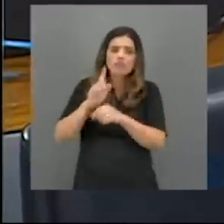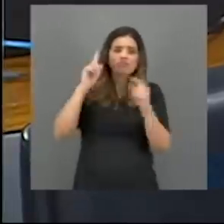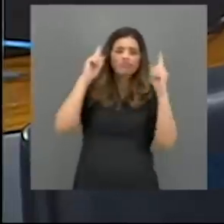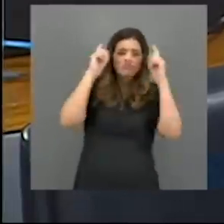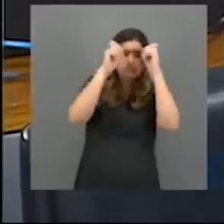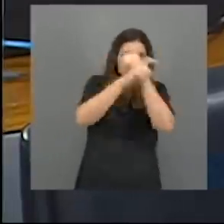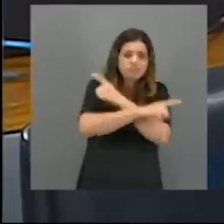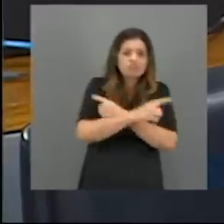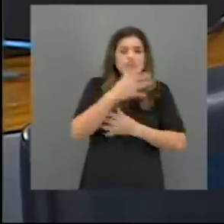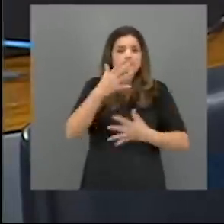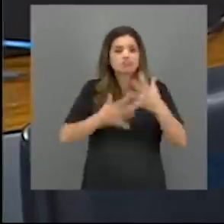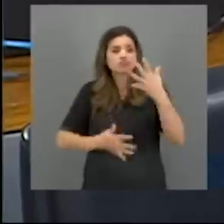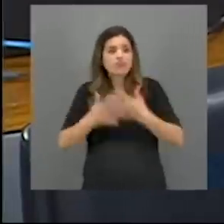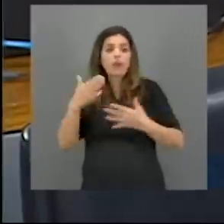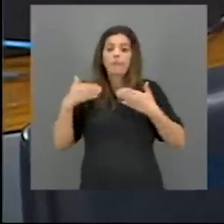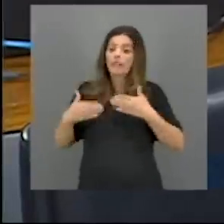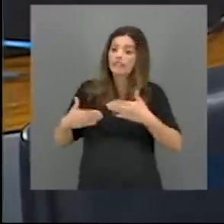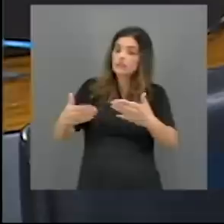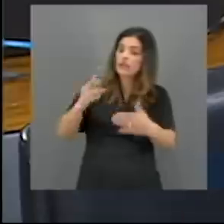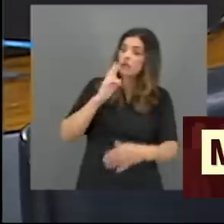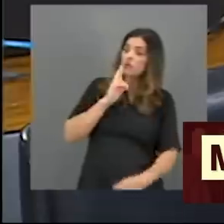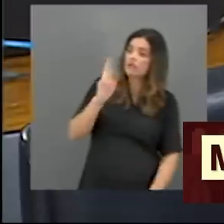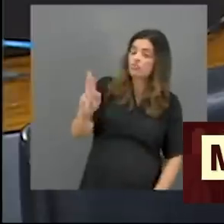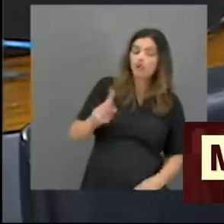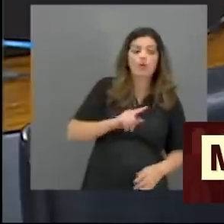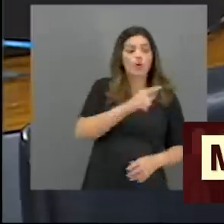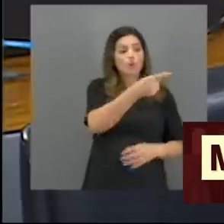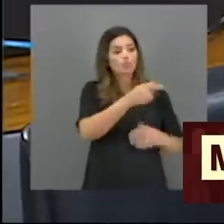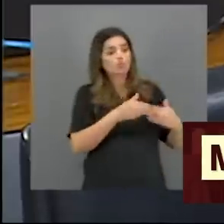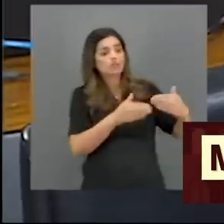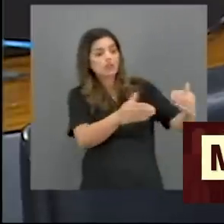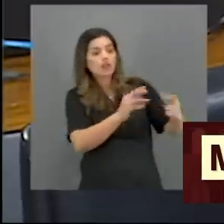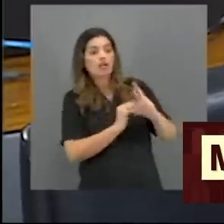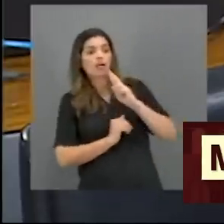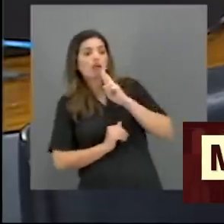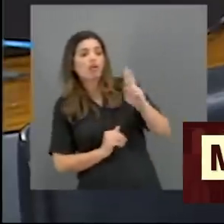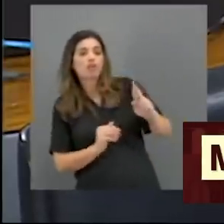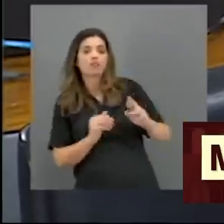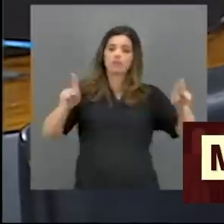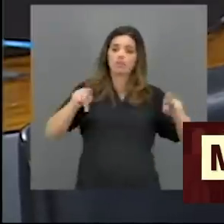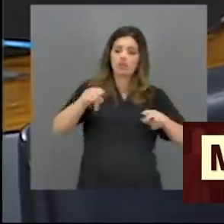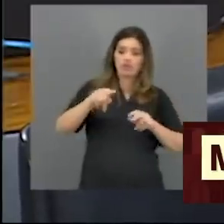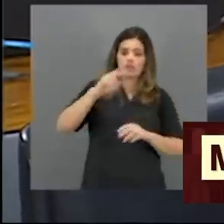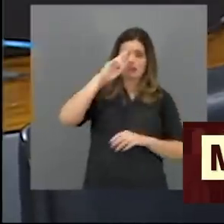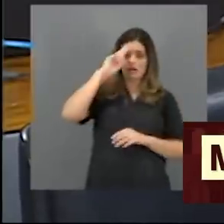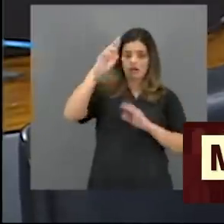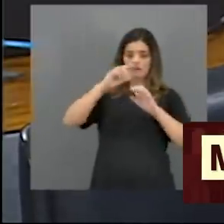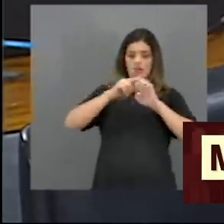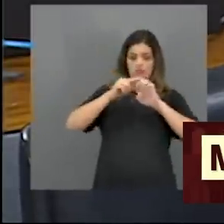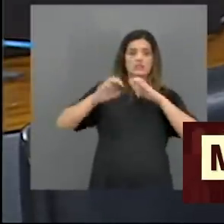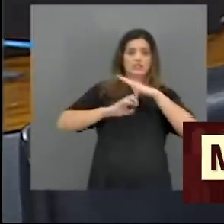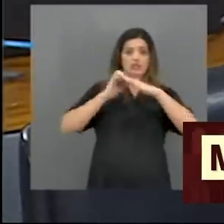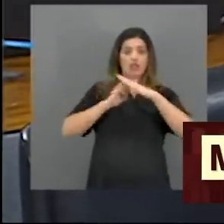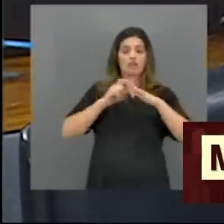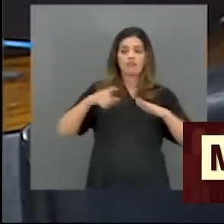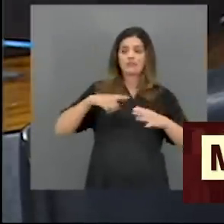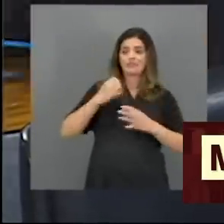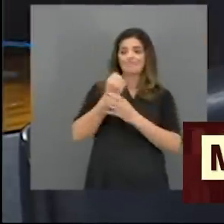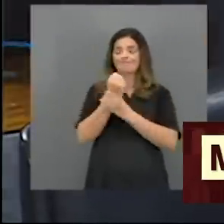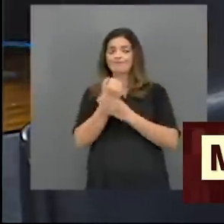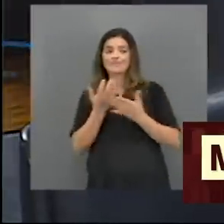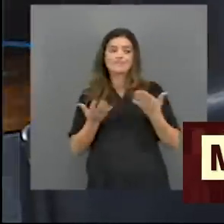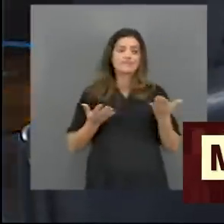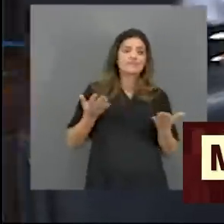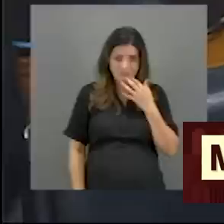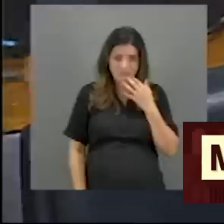também, muitas vezes, um ministério dá um parecer, outro ministério dá outro parecer e isso causa insegurança jurídica para o empreendedor. O deputado Bertaioli, que é presidente aí da